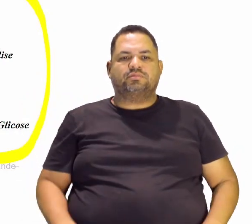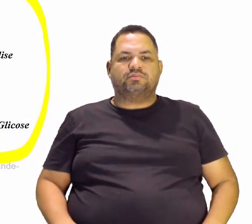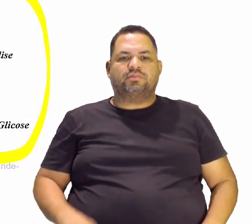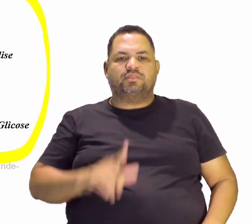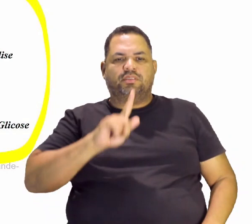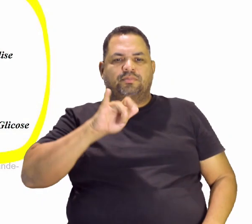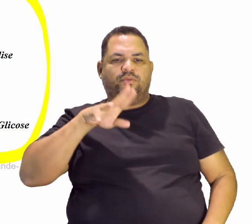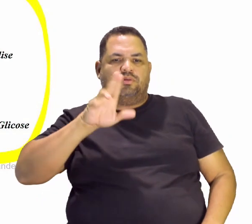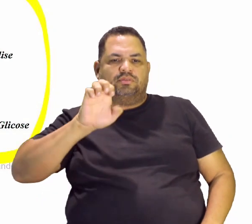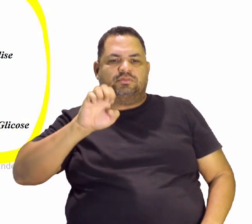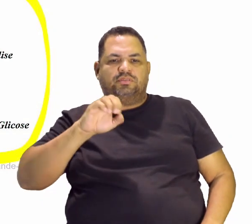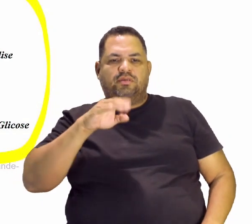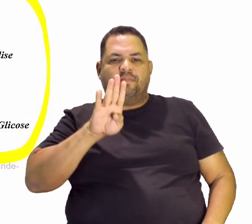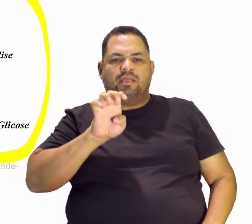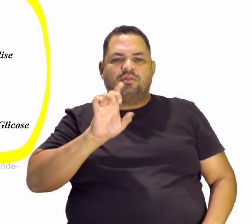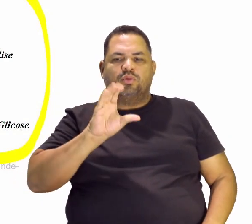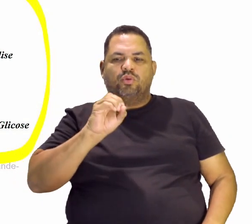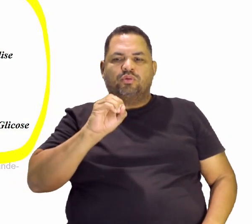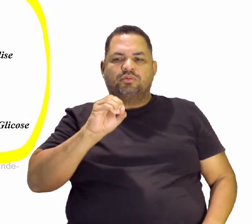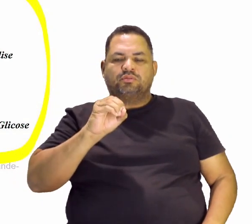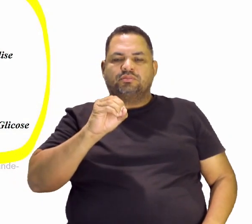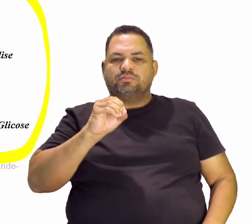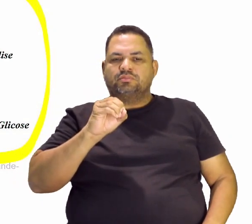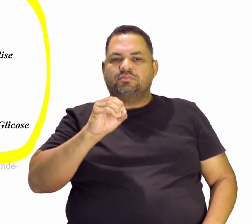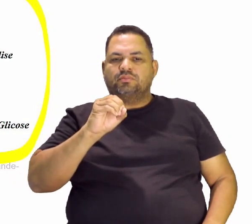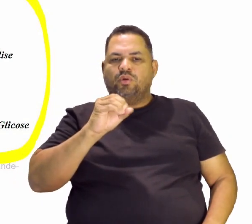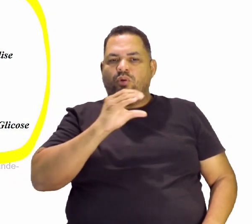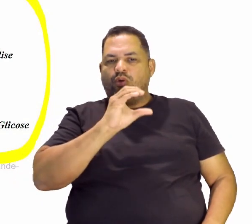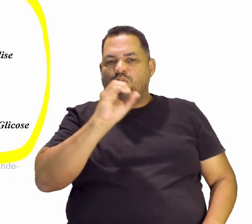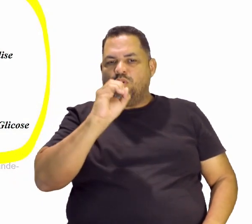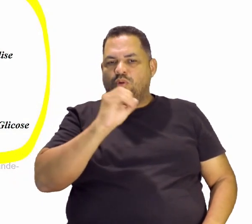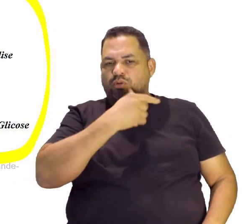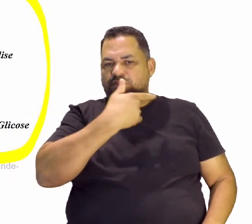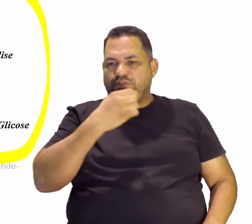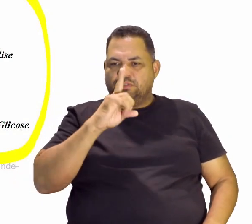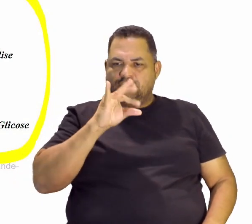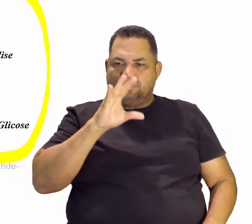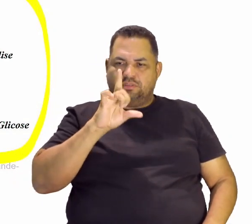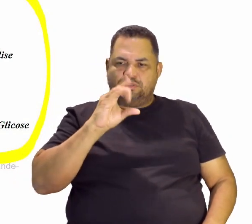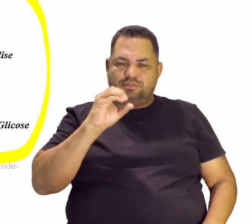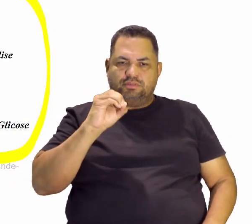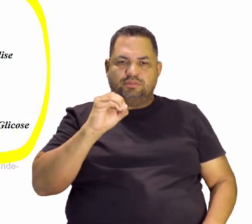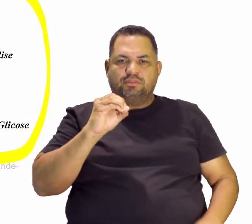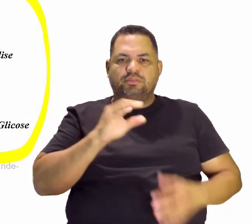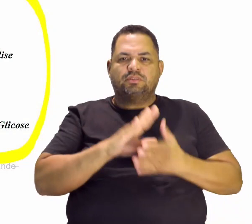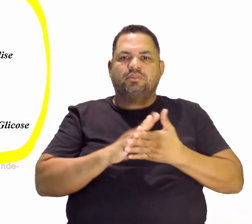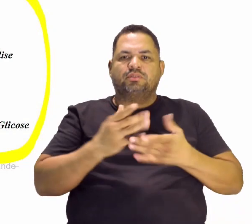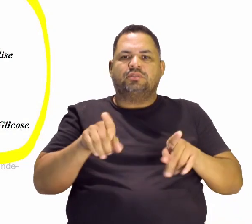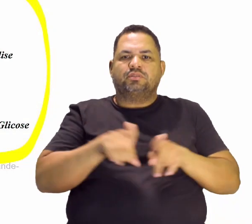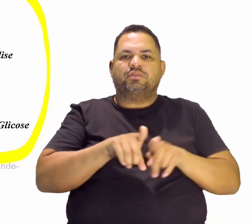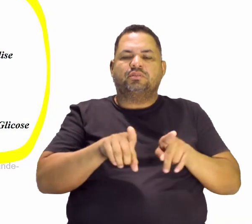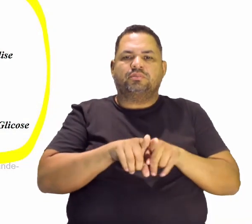e beta-oxidação, ok? E nos aminoácidos, lá